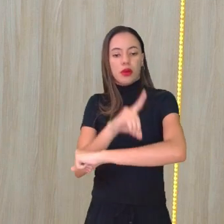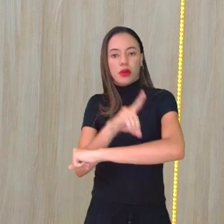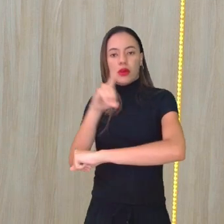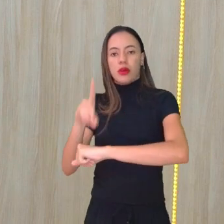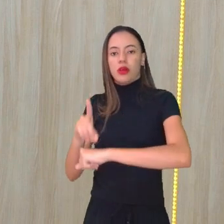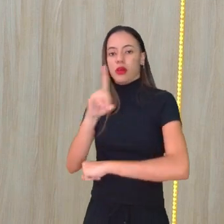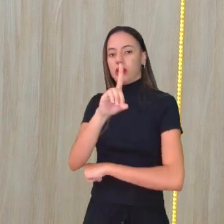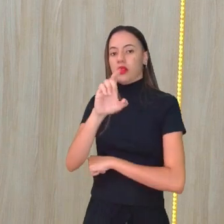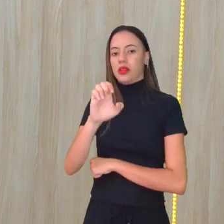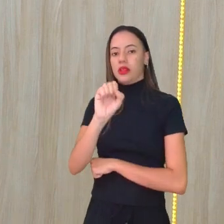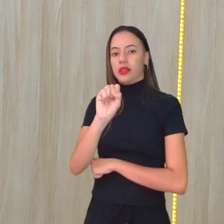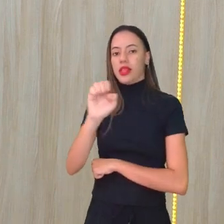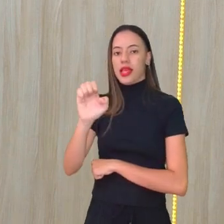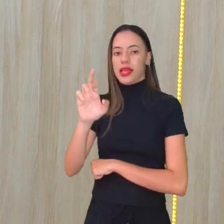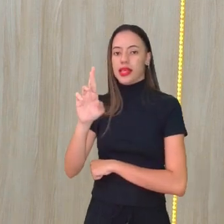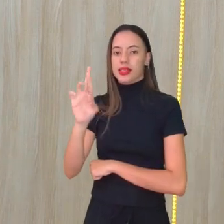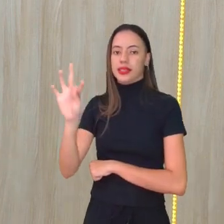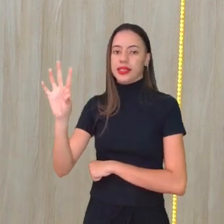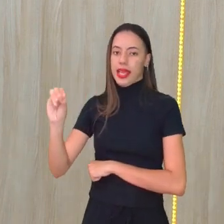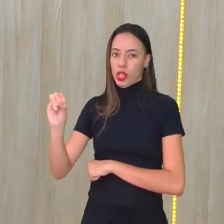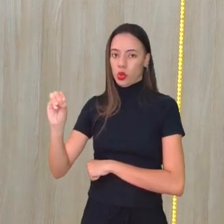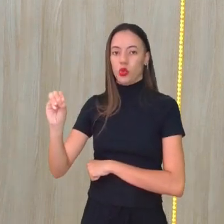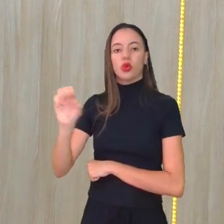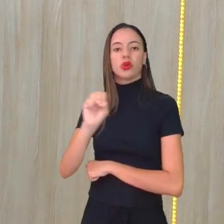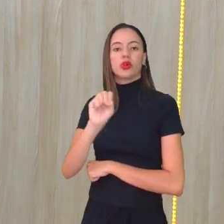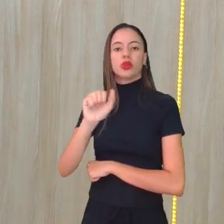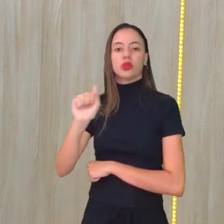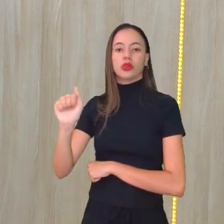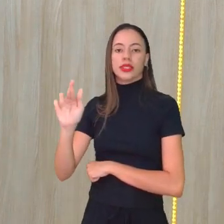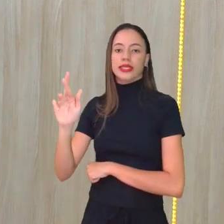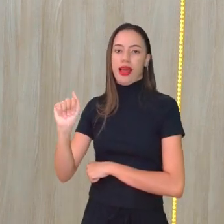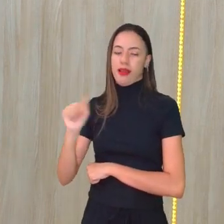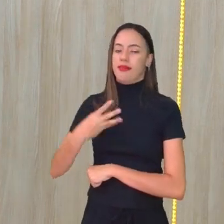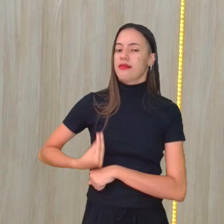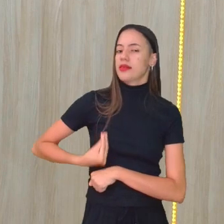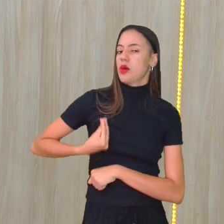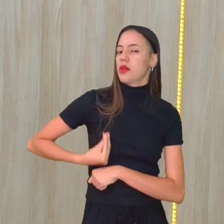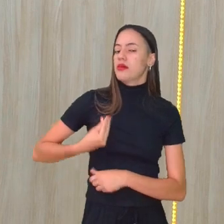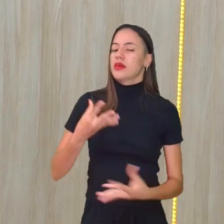do deserto do Saara, né? Então, que sobreviviam, né,